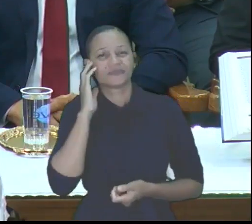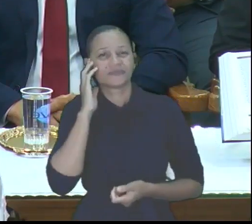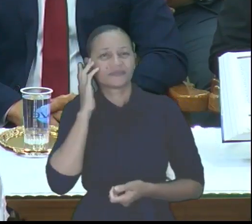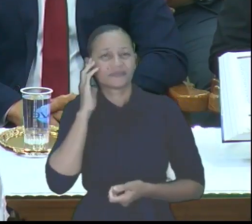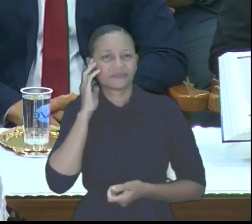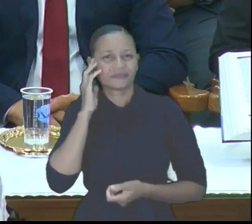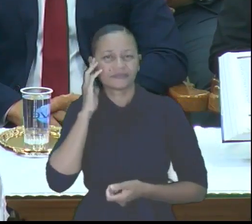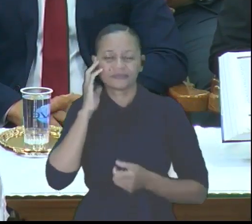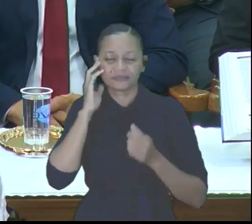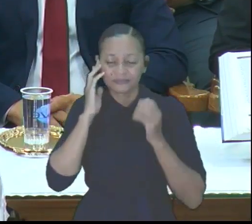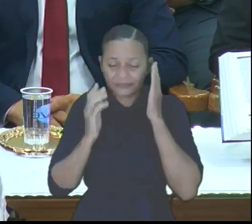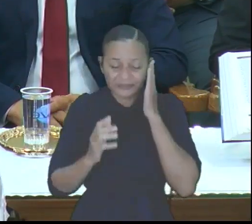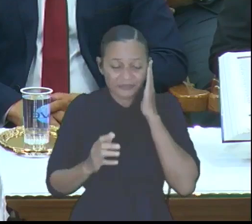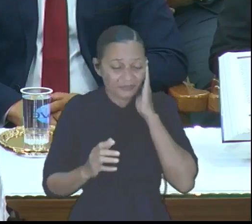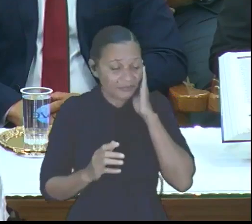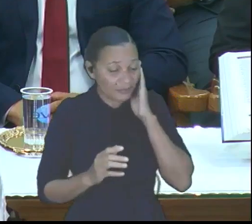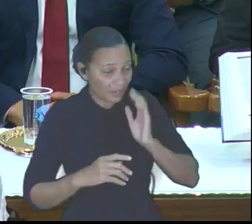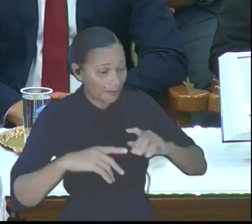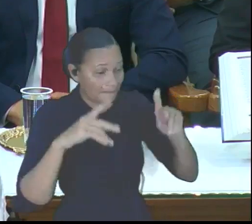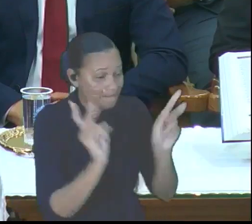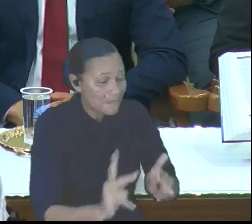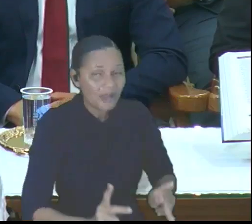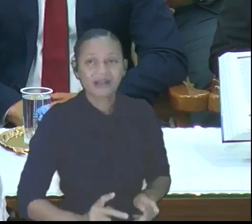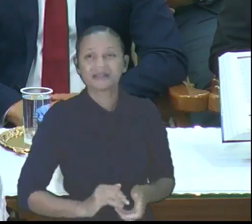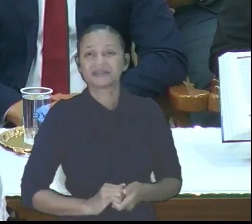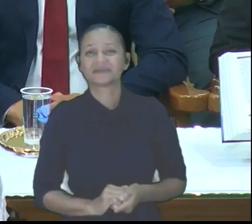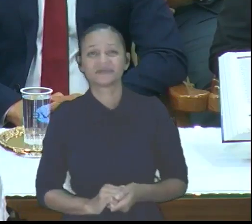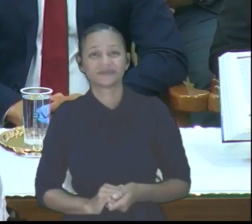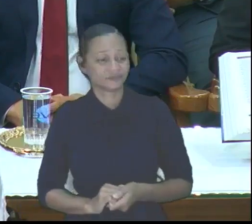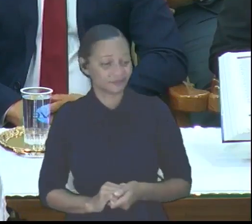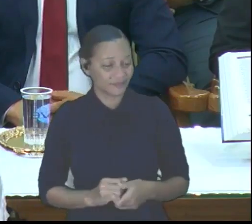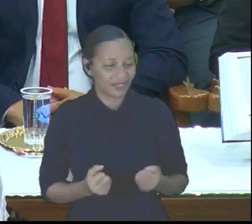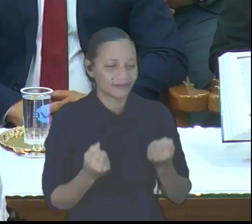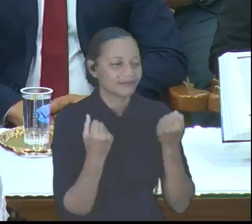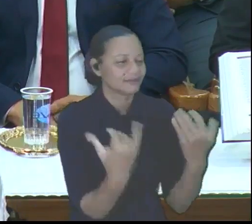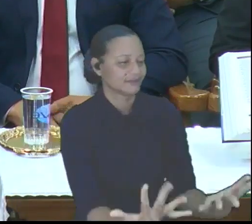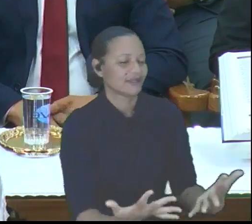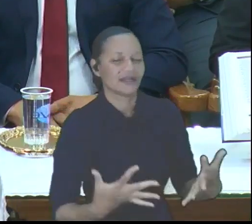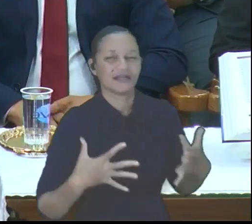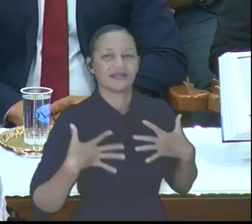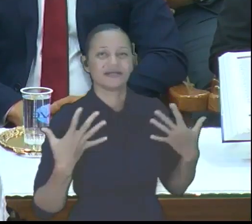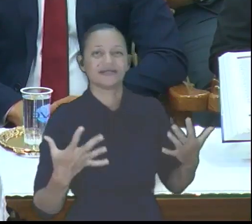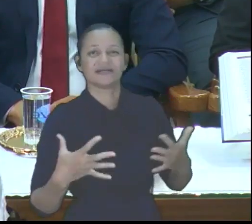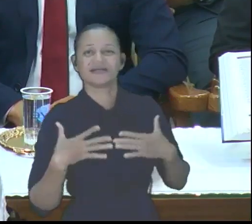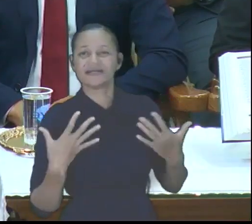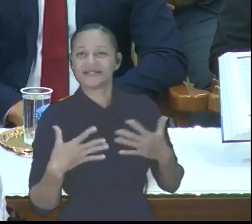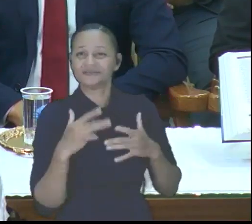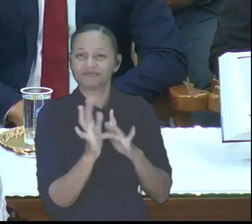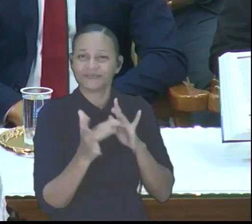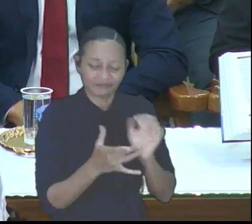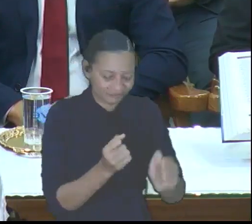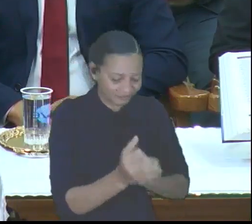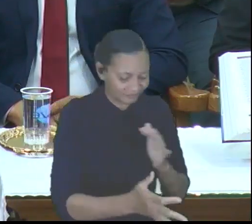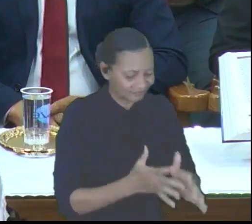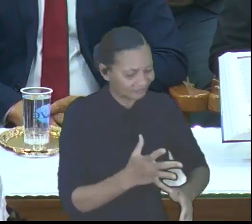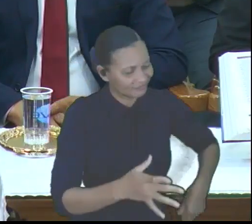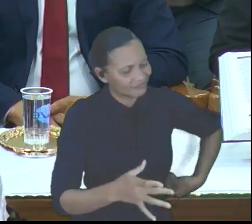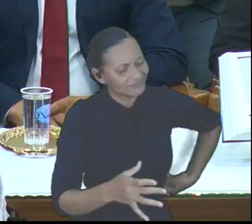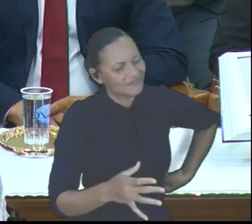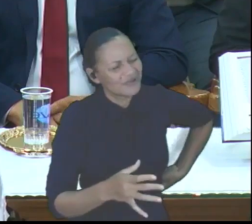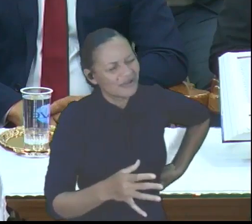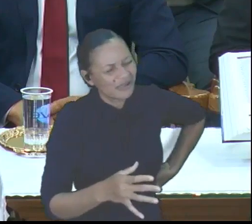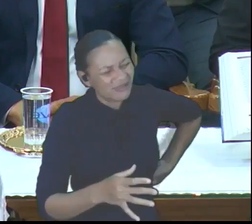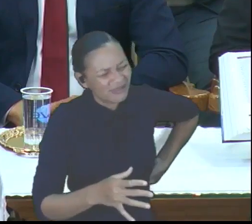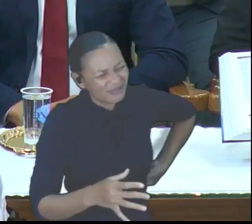Aí, além de paz, ele traz a alegria. Né? E Jesus fala: paz